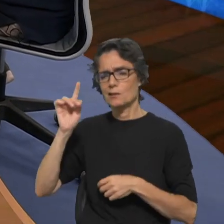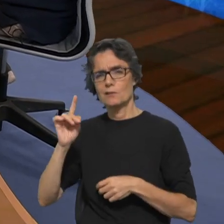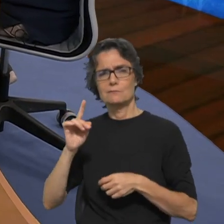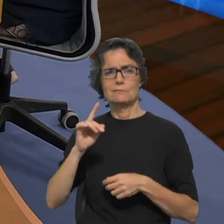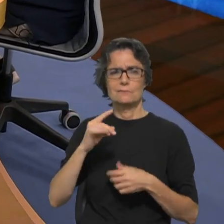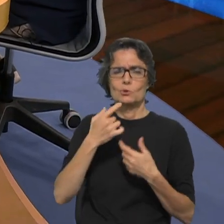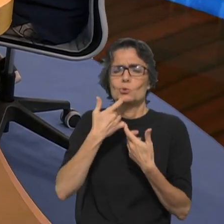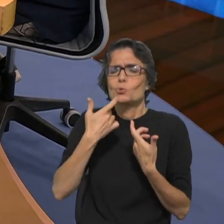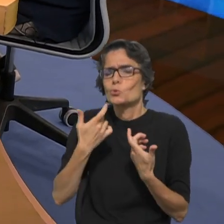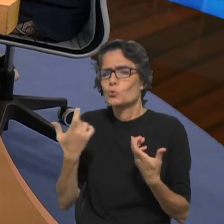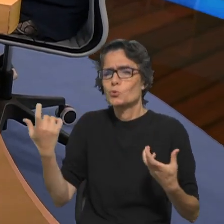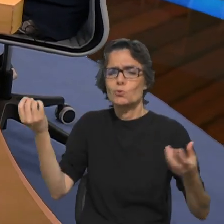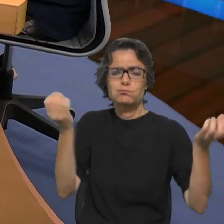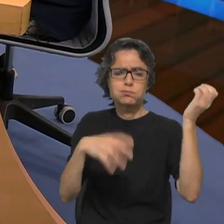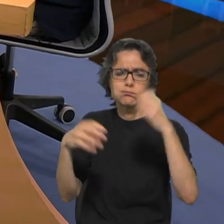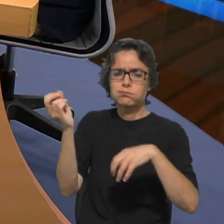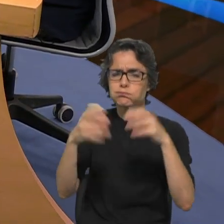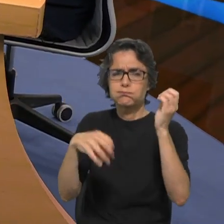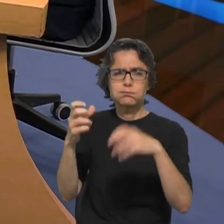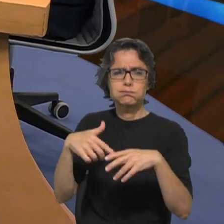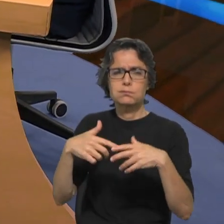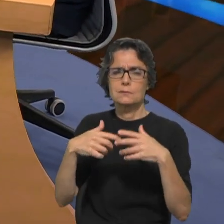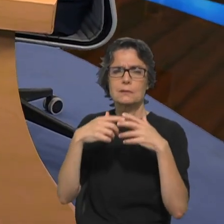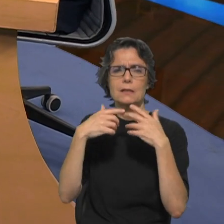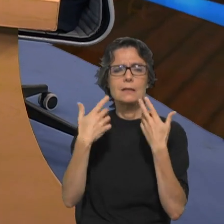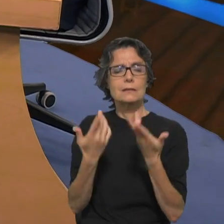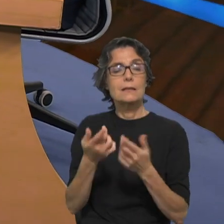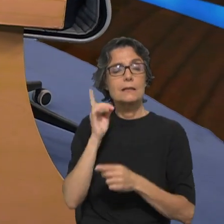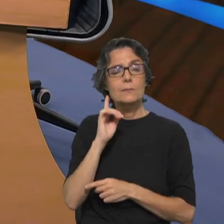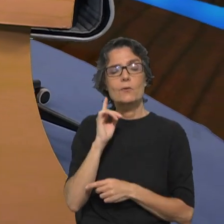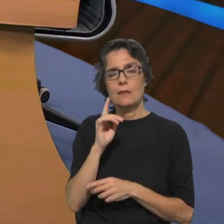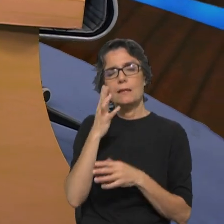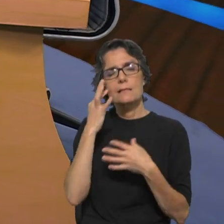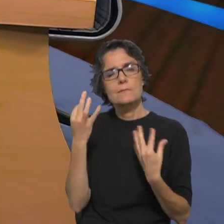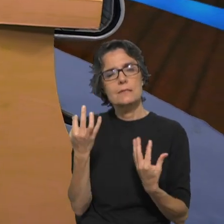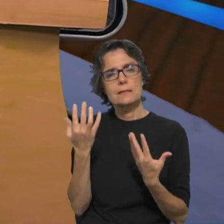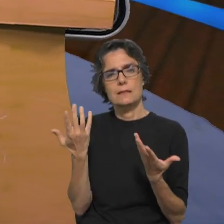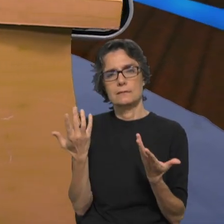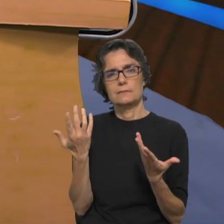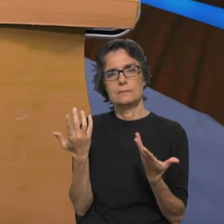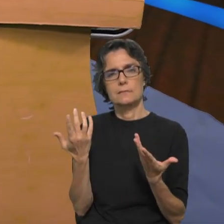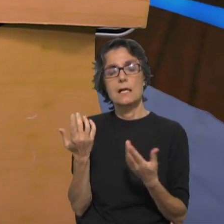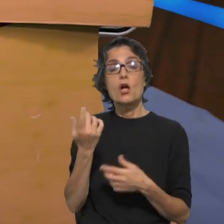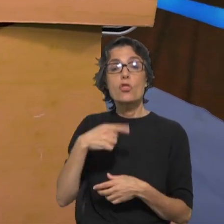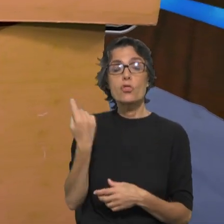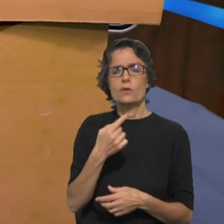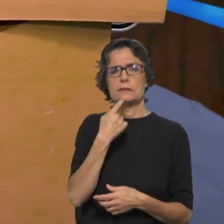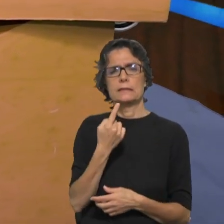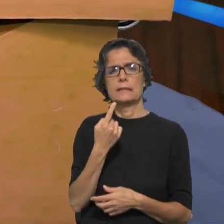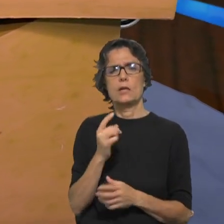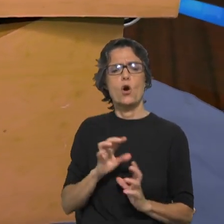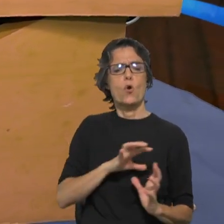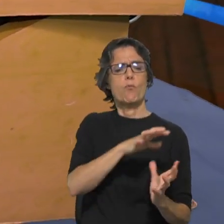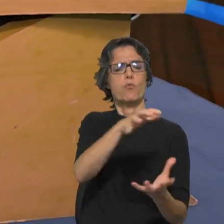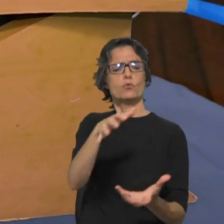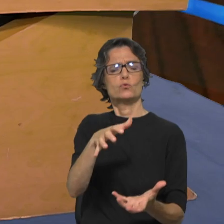especialidades, humildades, liberdades, mas tudo isto, e vai deste conceito. Não podemos pôr o mundo e o tempo como